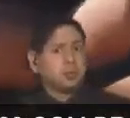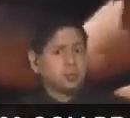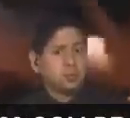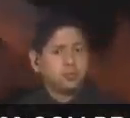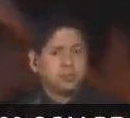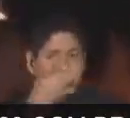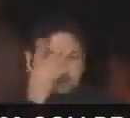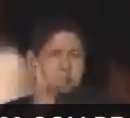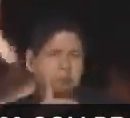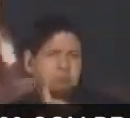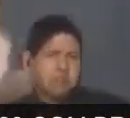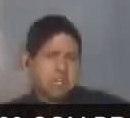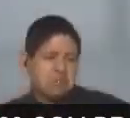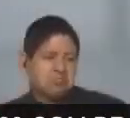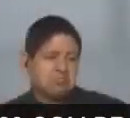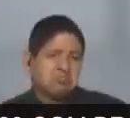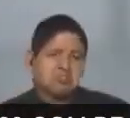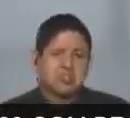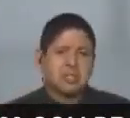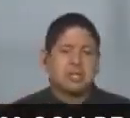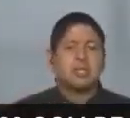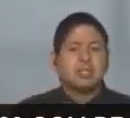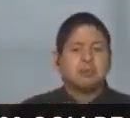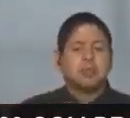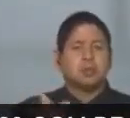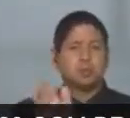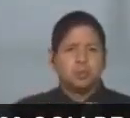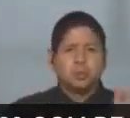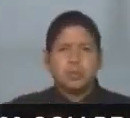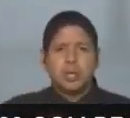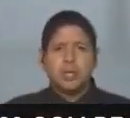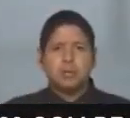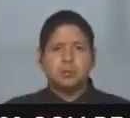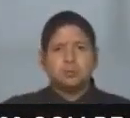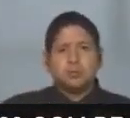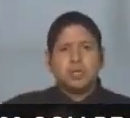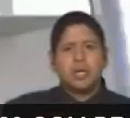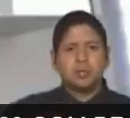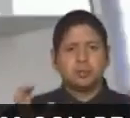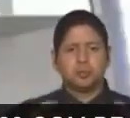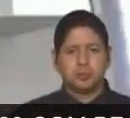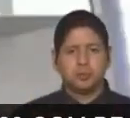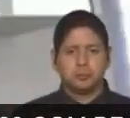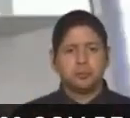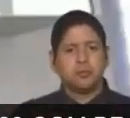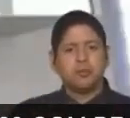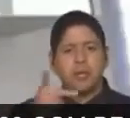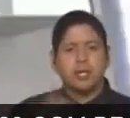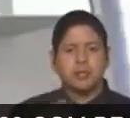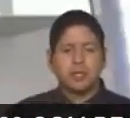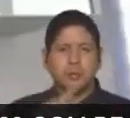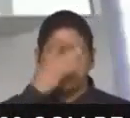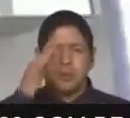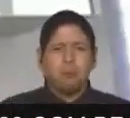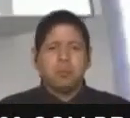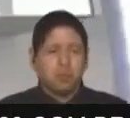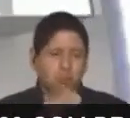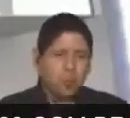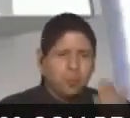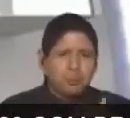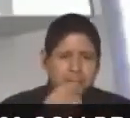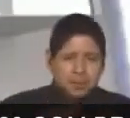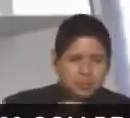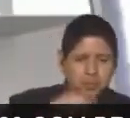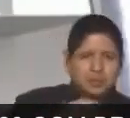mal intencionado e ficar sempre atento a mudanças de comportamento. Uma modificação no padrão de alimentação,